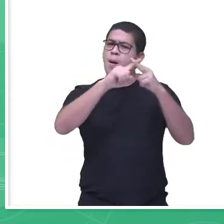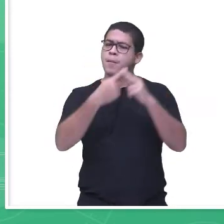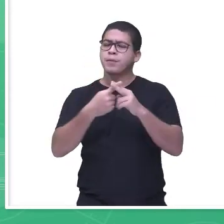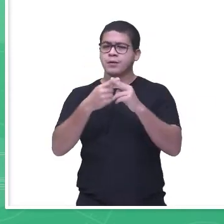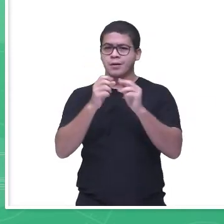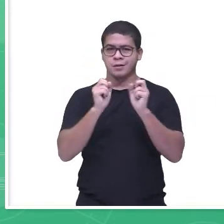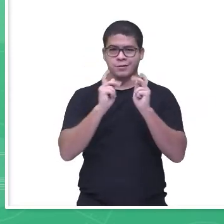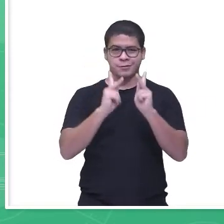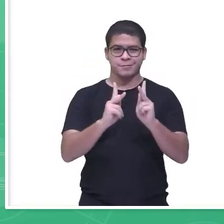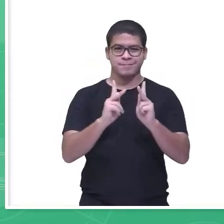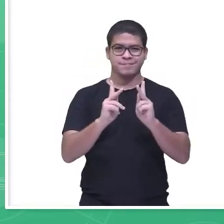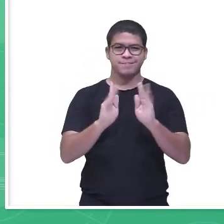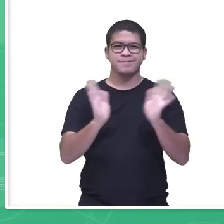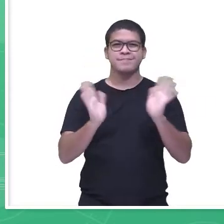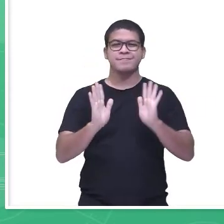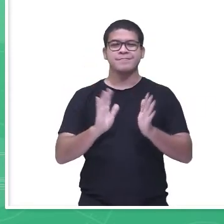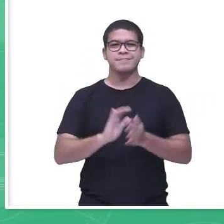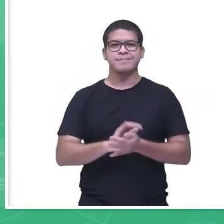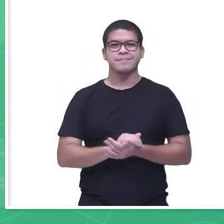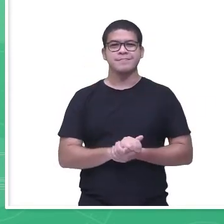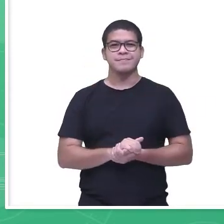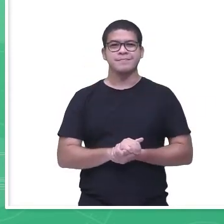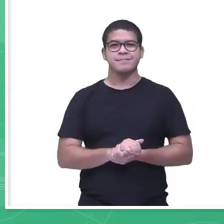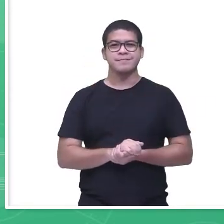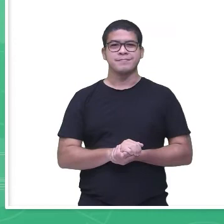com vocês. Perfeito? Até já!